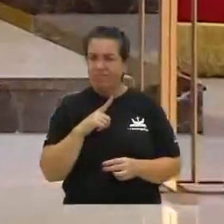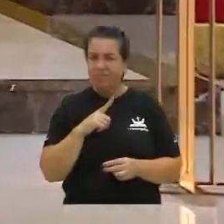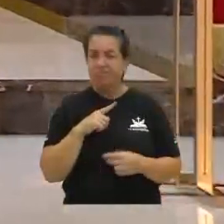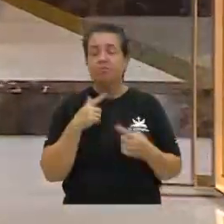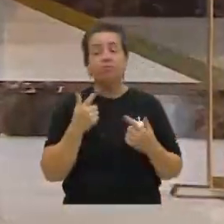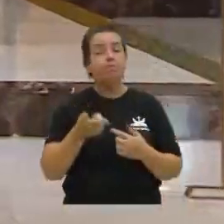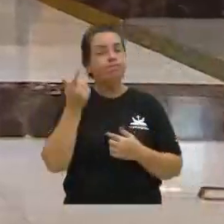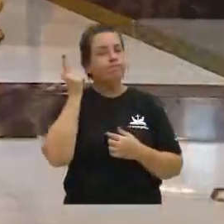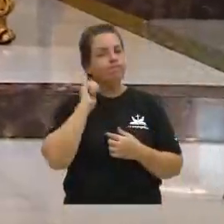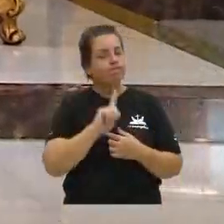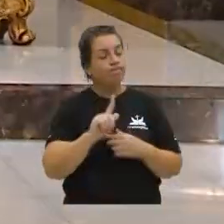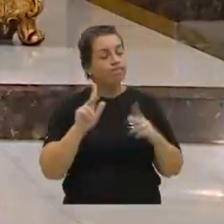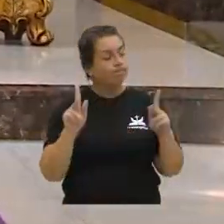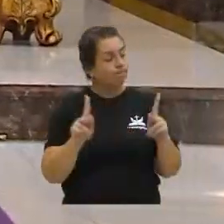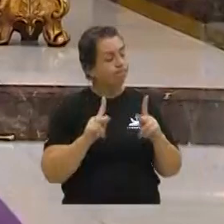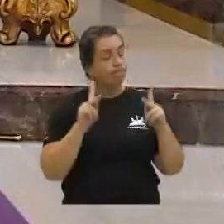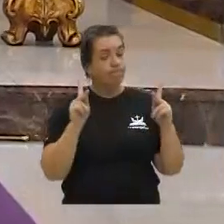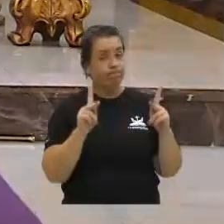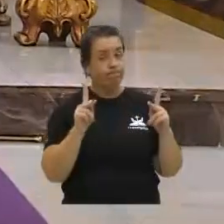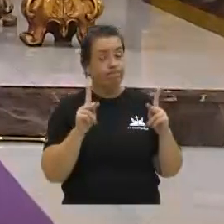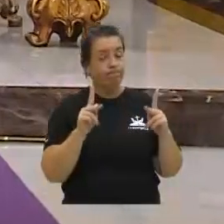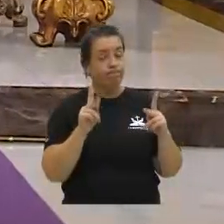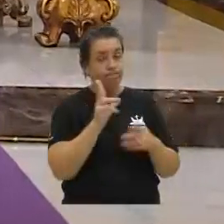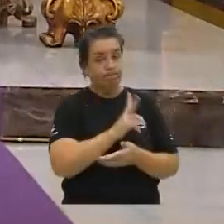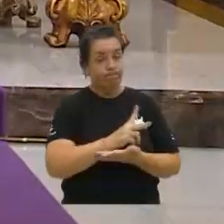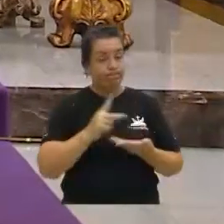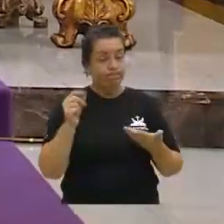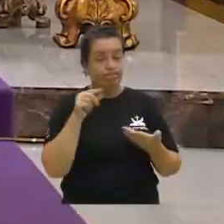para vencer os ataques?